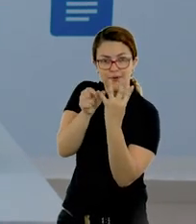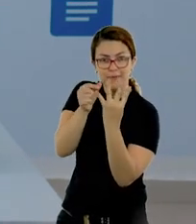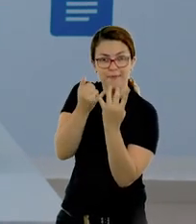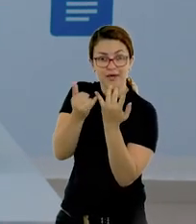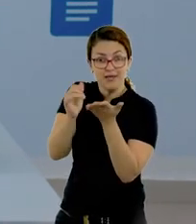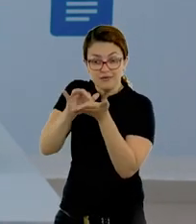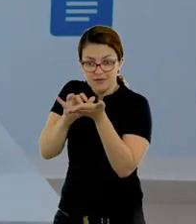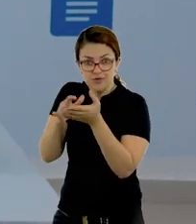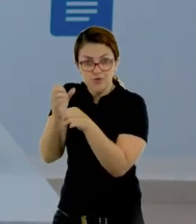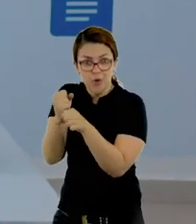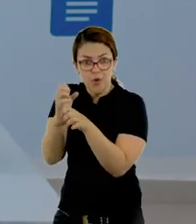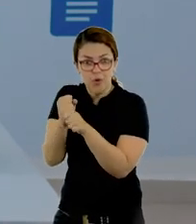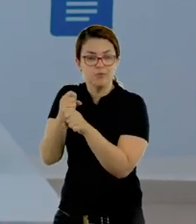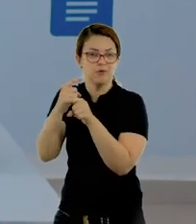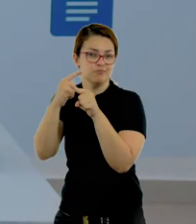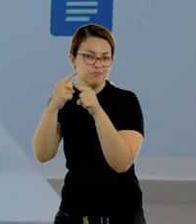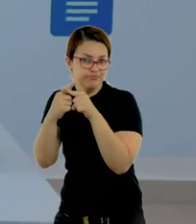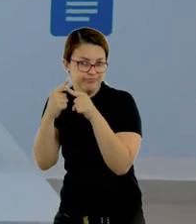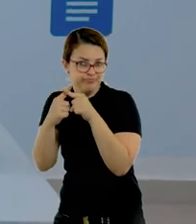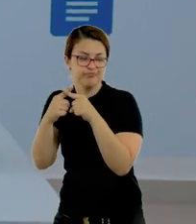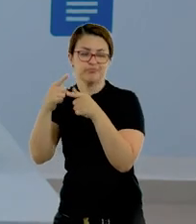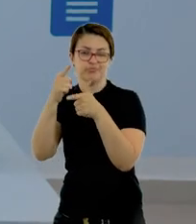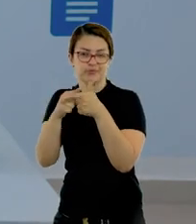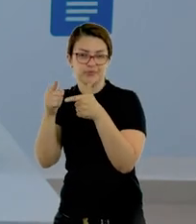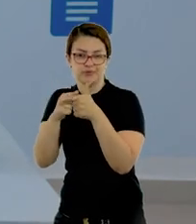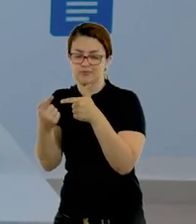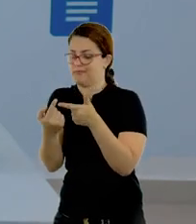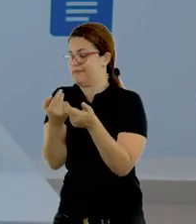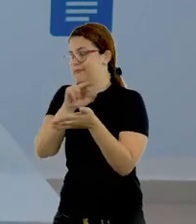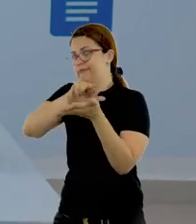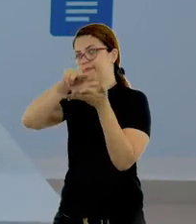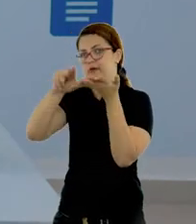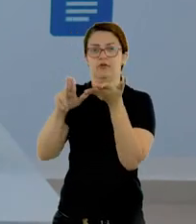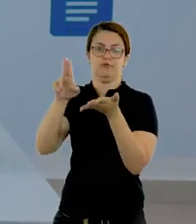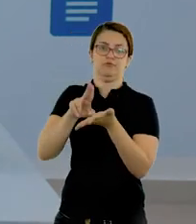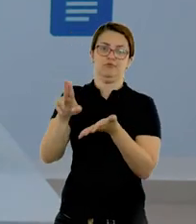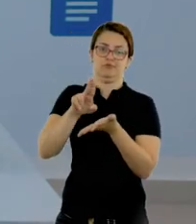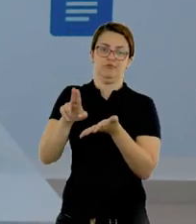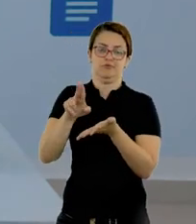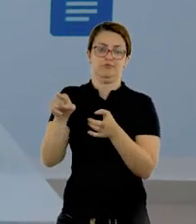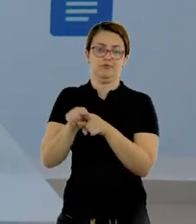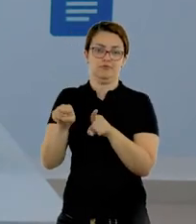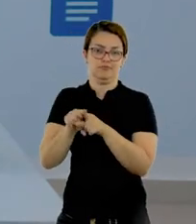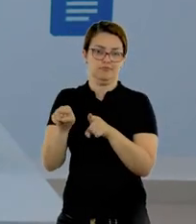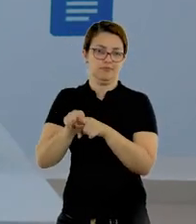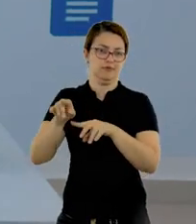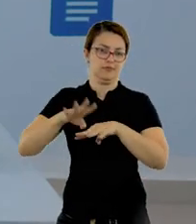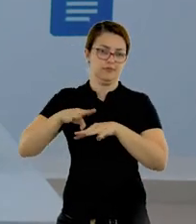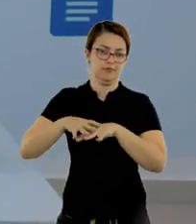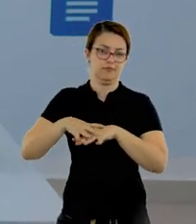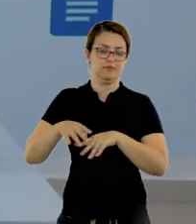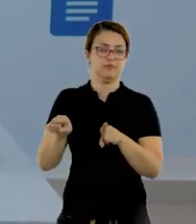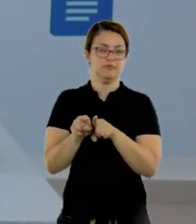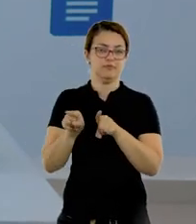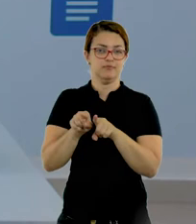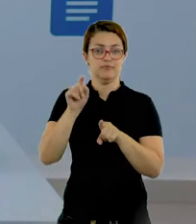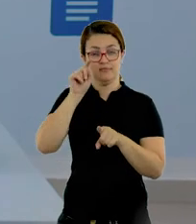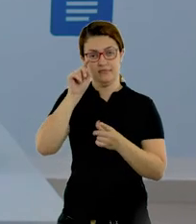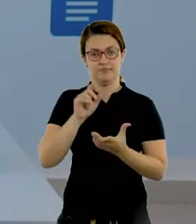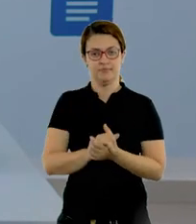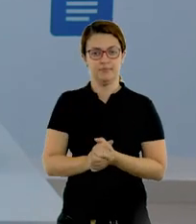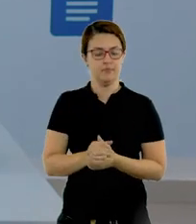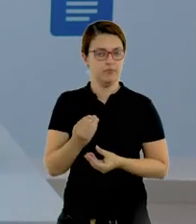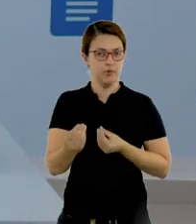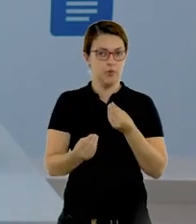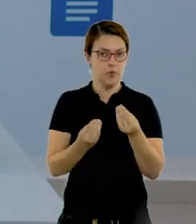um instrumento de soma também. E subtração, multiplicação, a gente pode usar ele para várias coisas na matemática. E